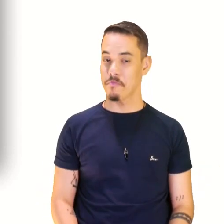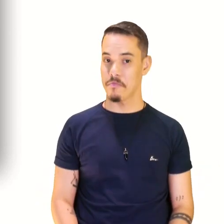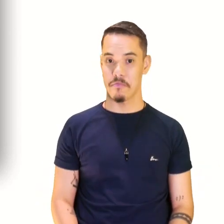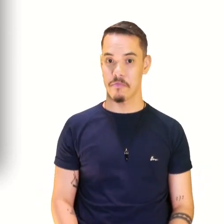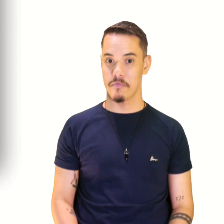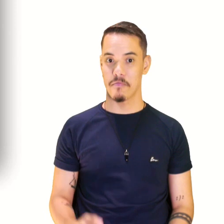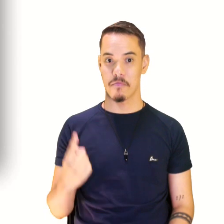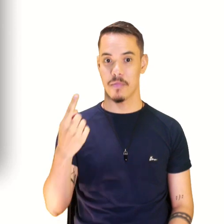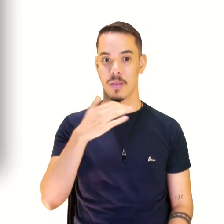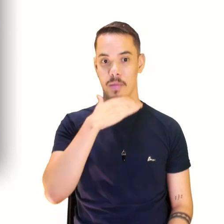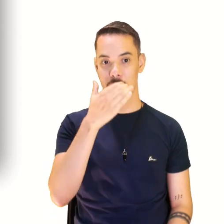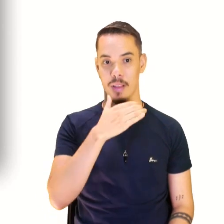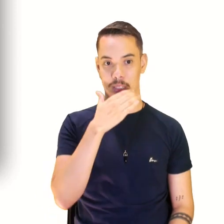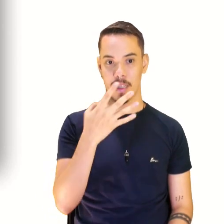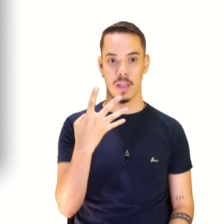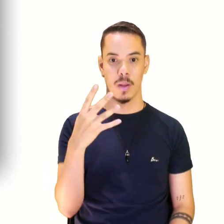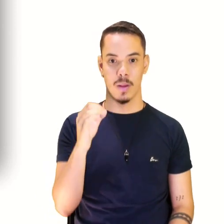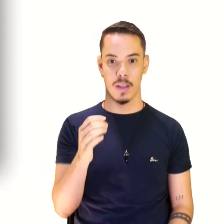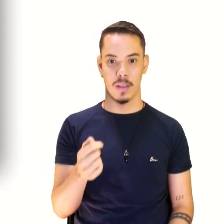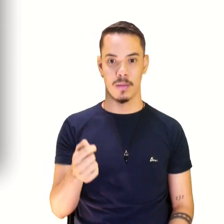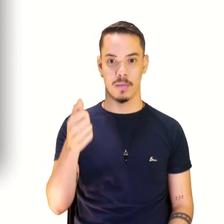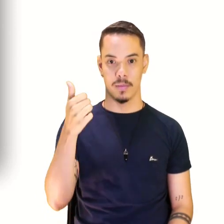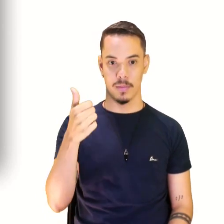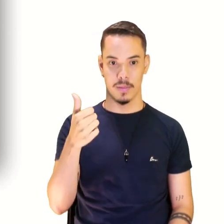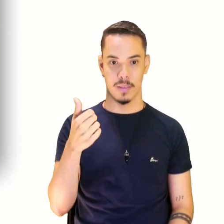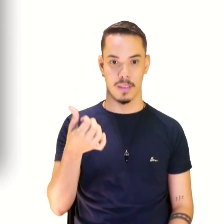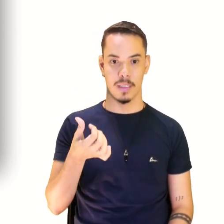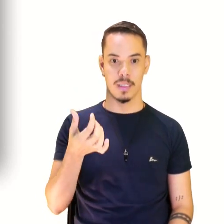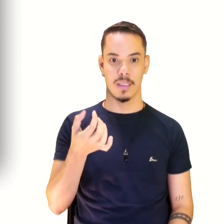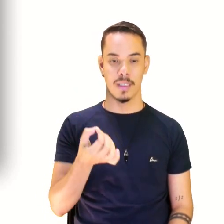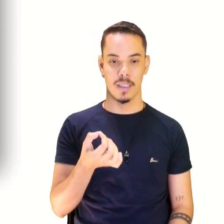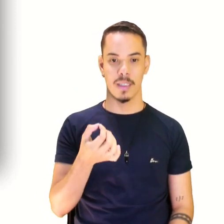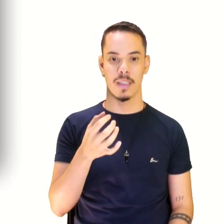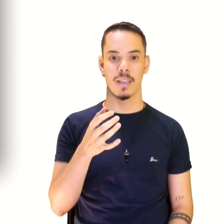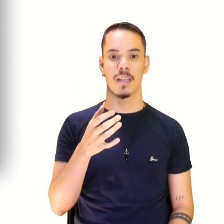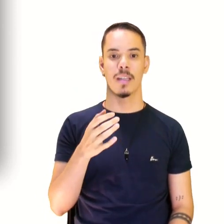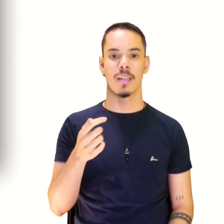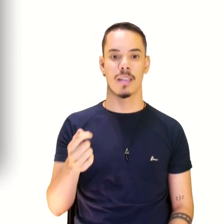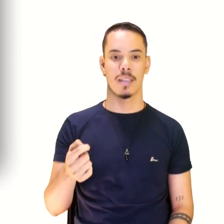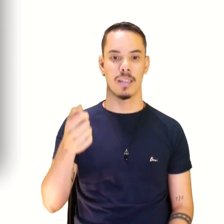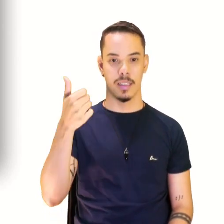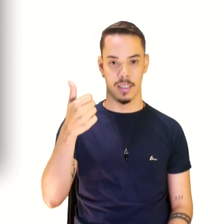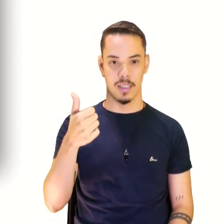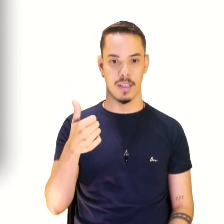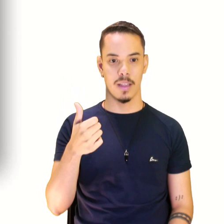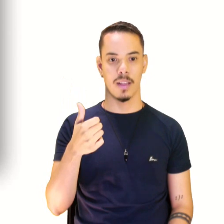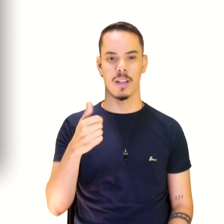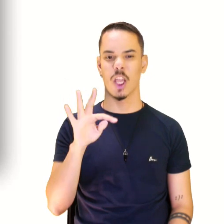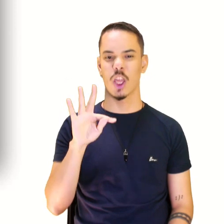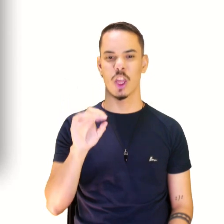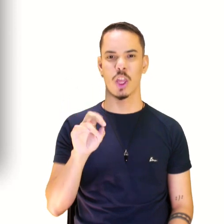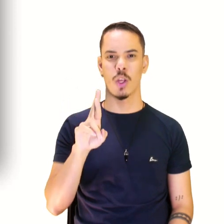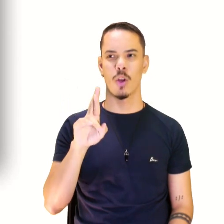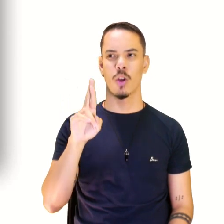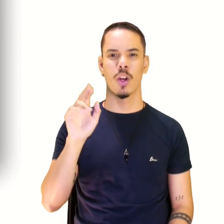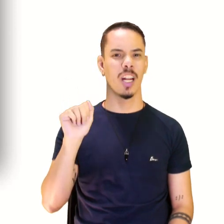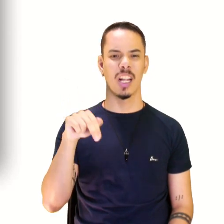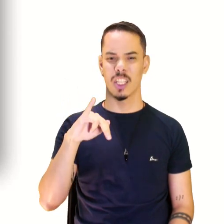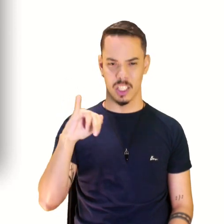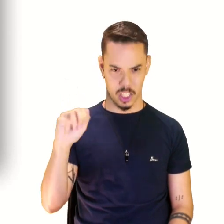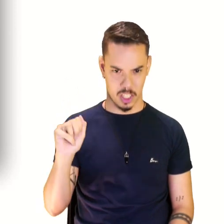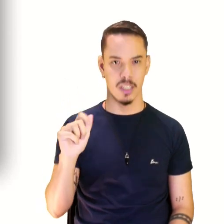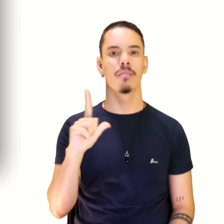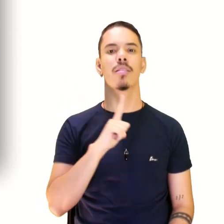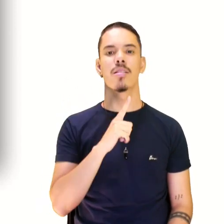banana 60. e uma toranja. Aí também eu fico 60. pensando, o que é essa toranja aí, né? Vai na Olha, internet e pesquisa aí que tem, você vai ver que tem, existe. tem,